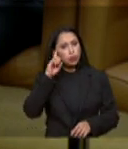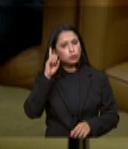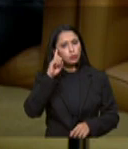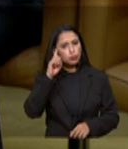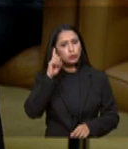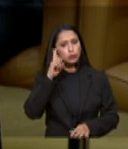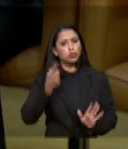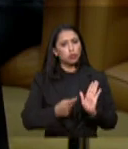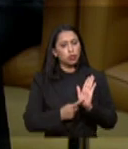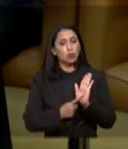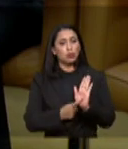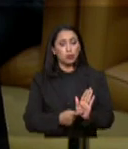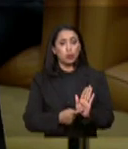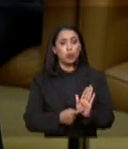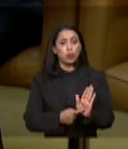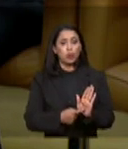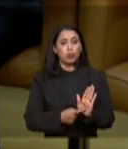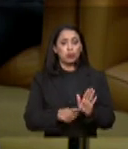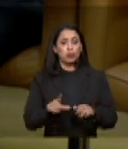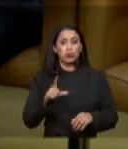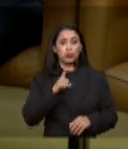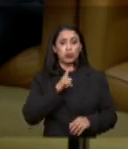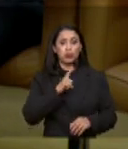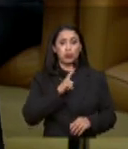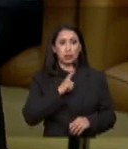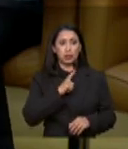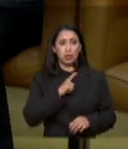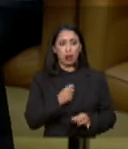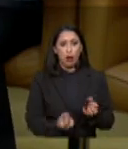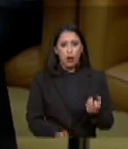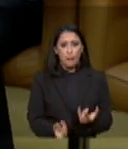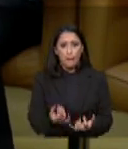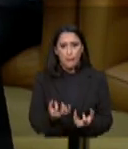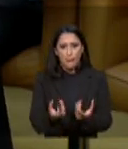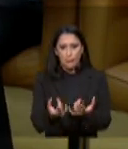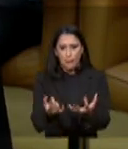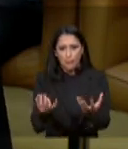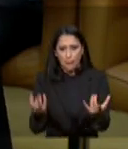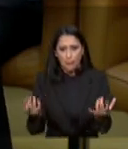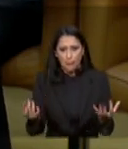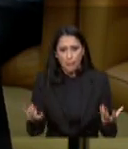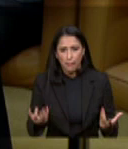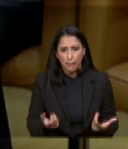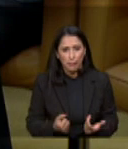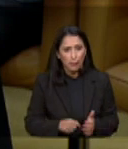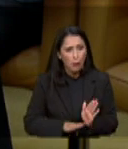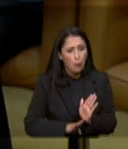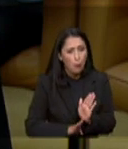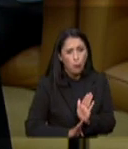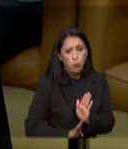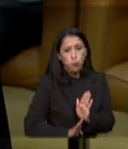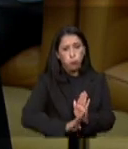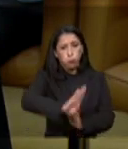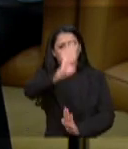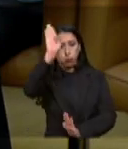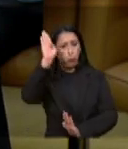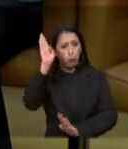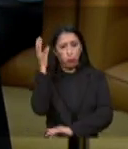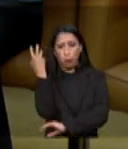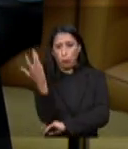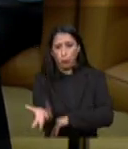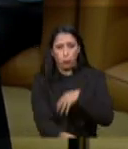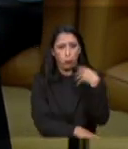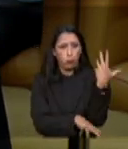conta de que houve um severo aumento de queimadas e desmatamentos no bioma amazônico, fazendo retornar